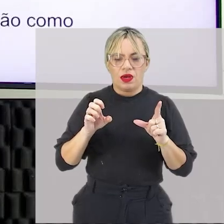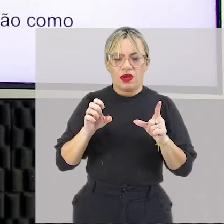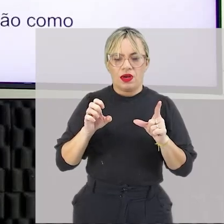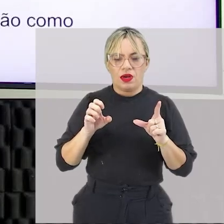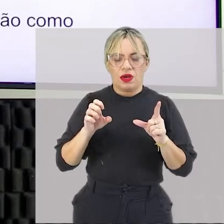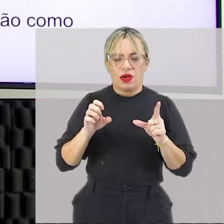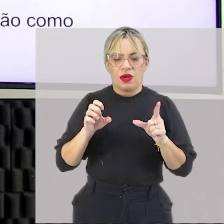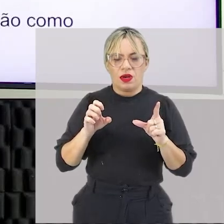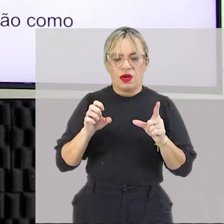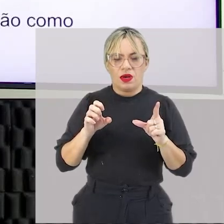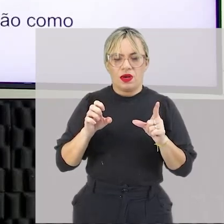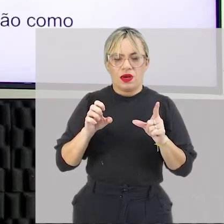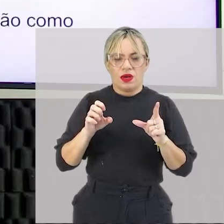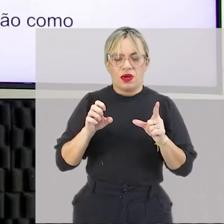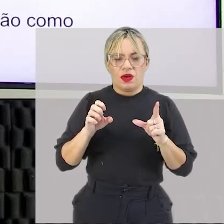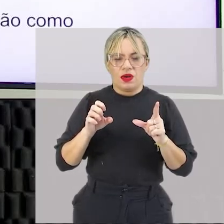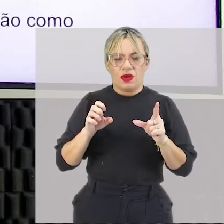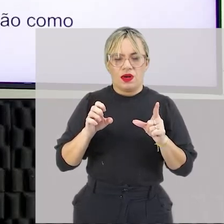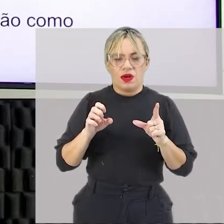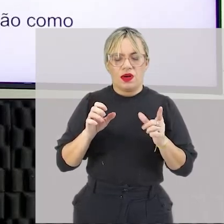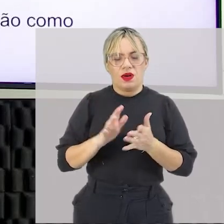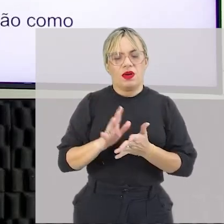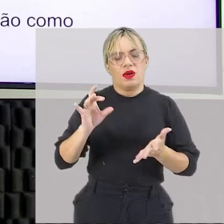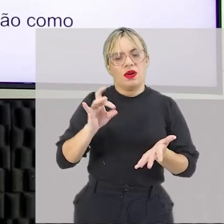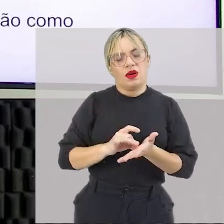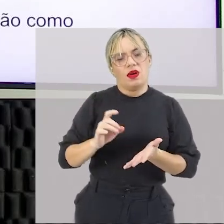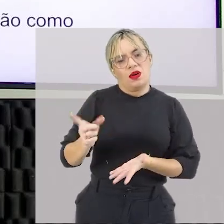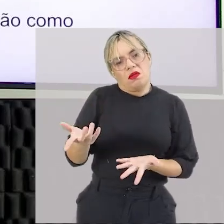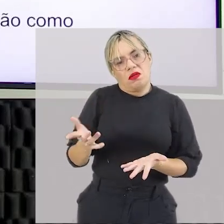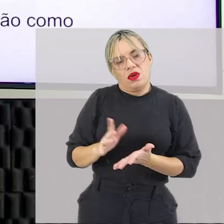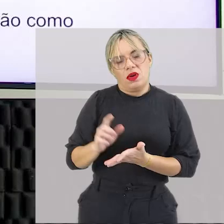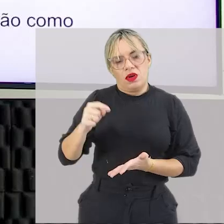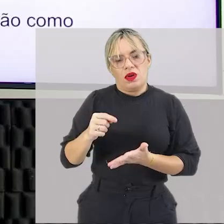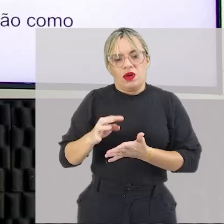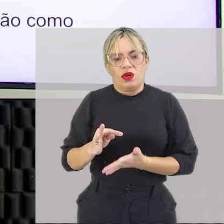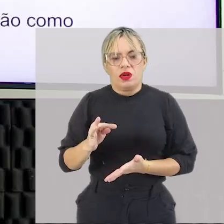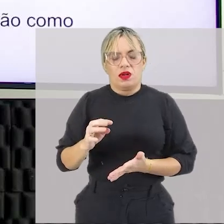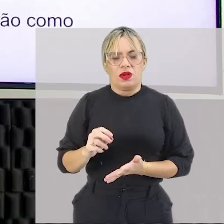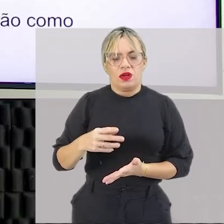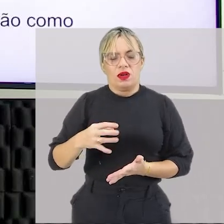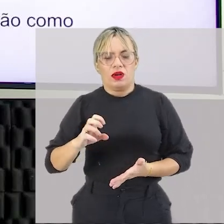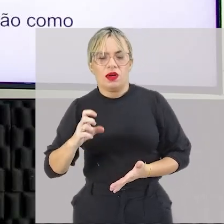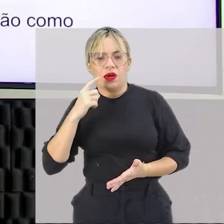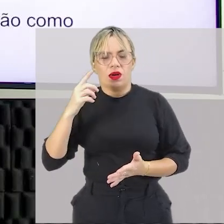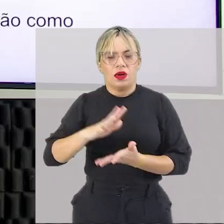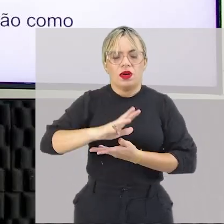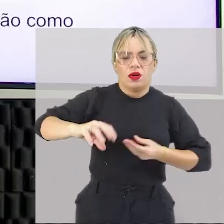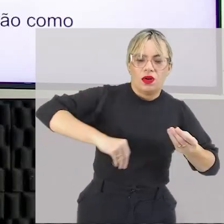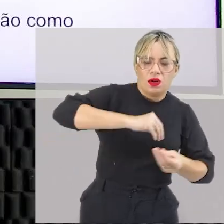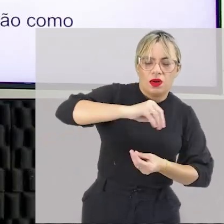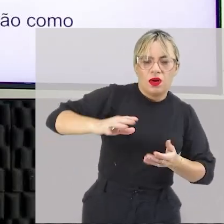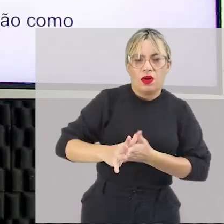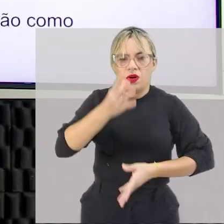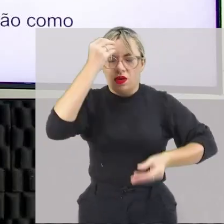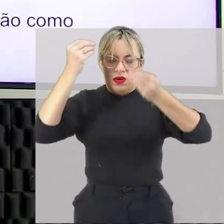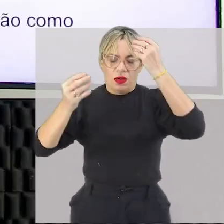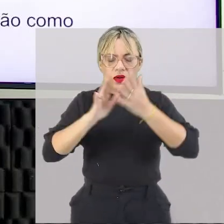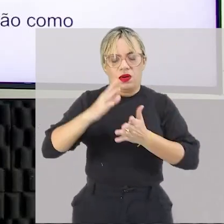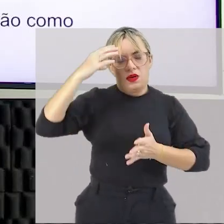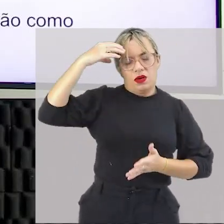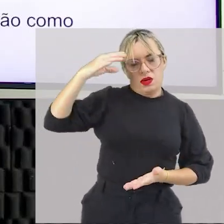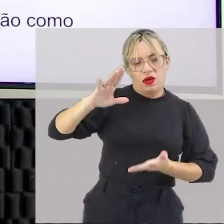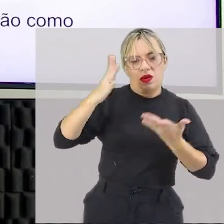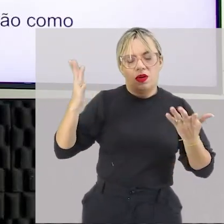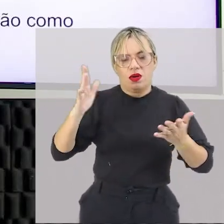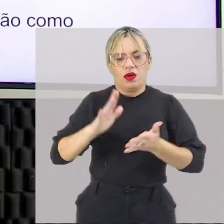miscigenação como marca da nacionalidade. Não, na verdade, quem fazia isso era o TN, né? A miscigenação, a assimilação cultural, racial como